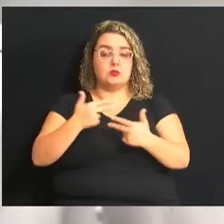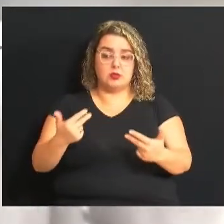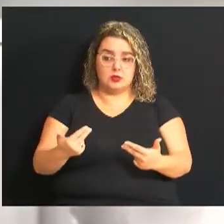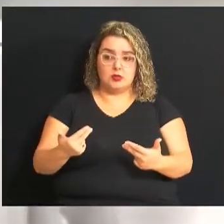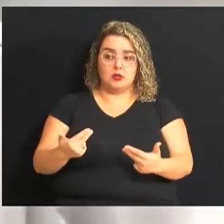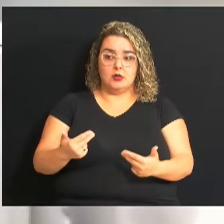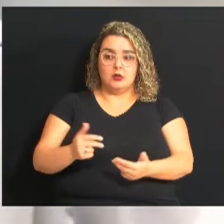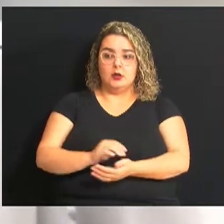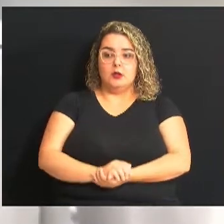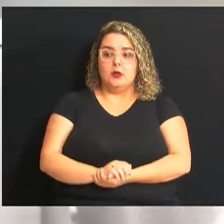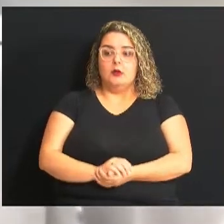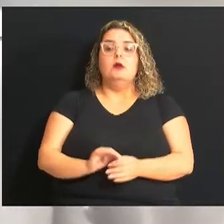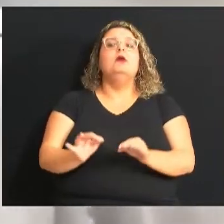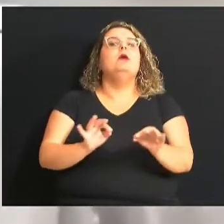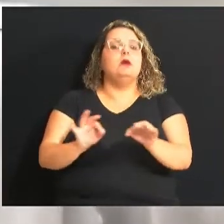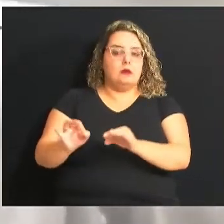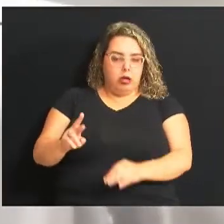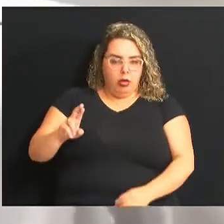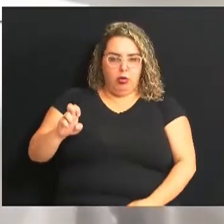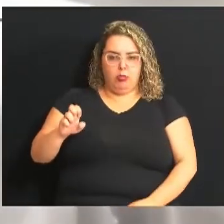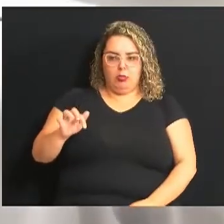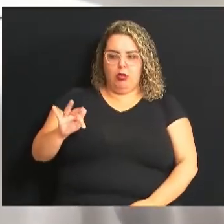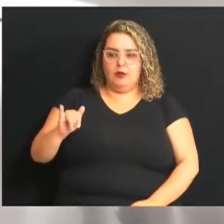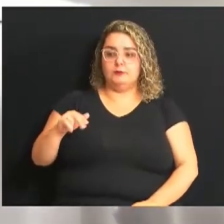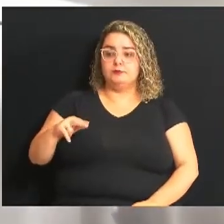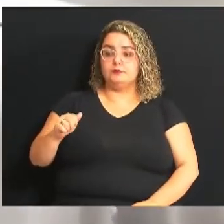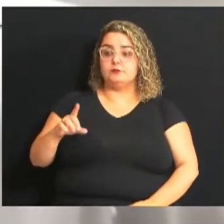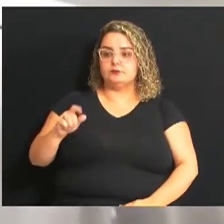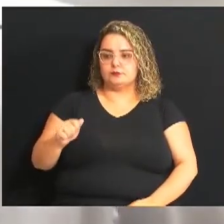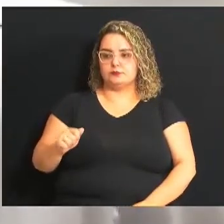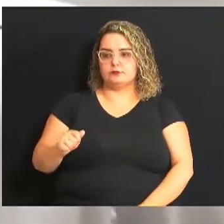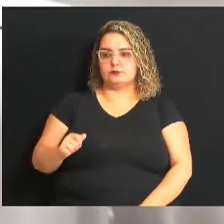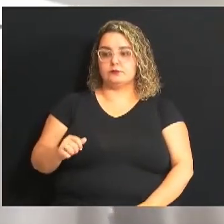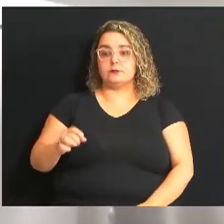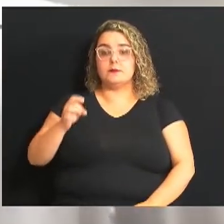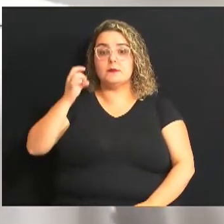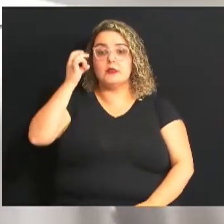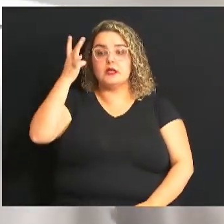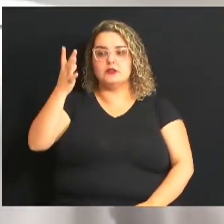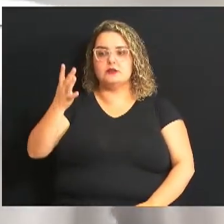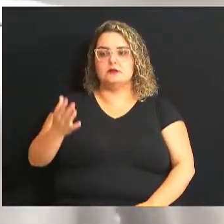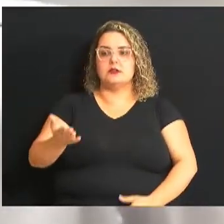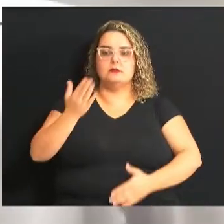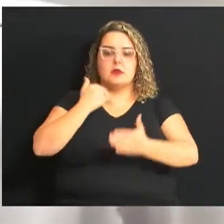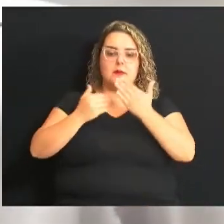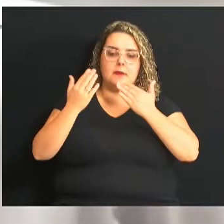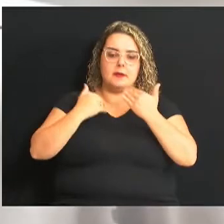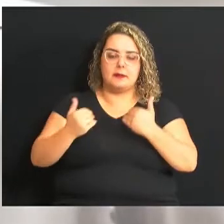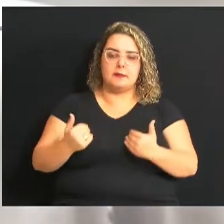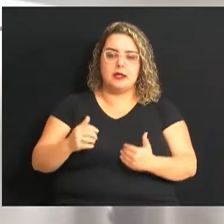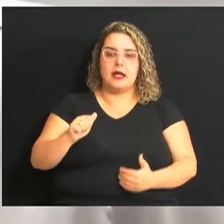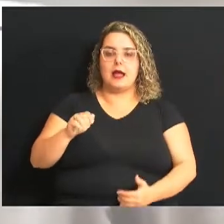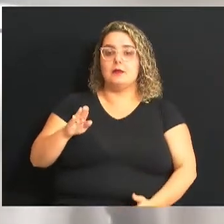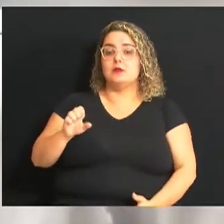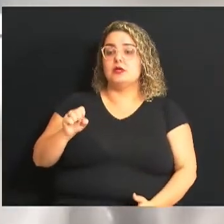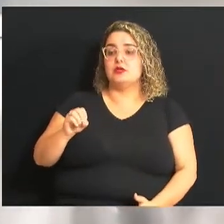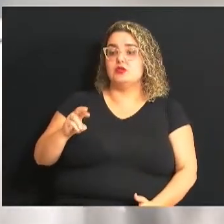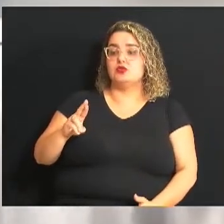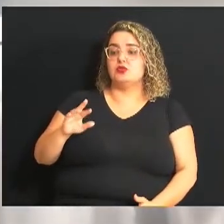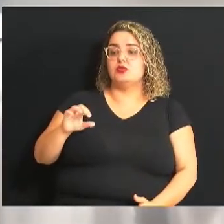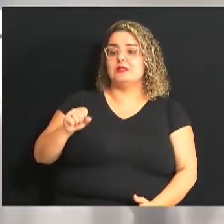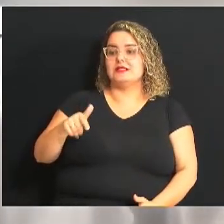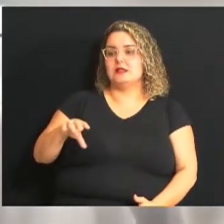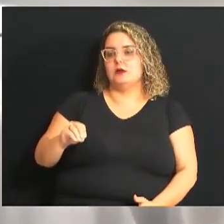comida preparada, refinada, ela é uma comida de fácil absorção. Nós comemos uma quantidade de fibra